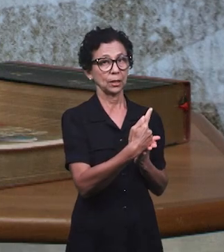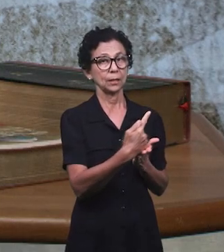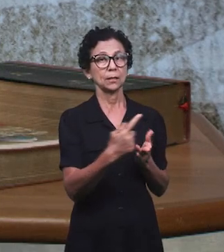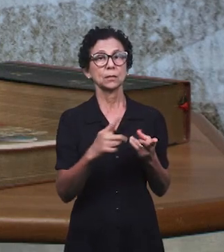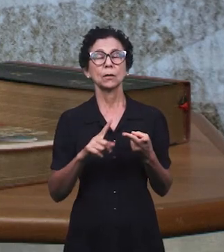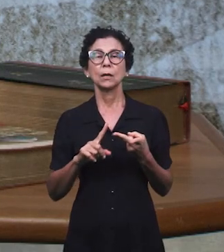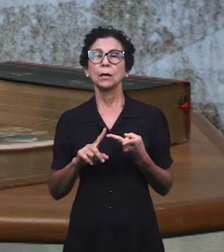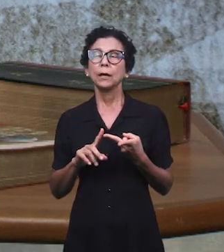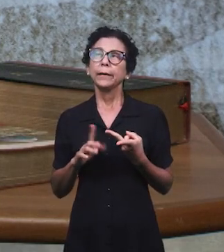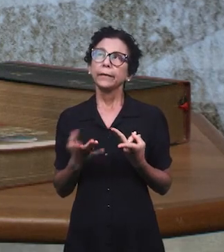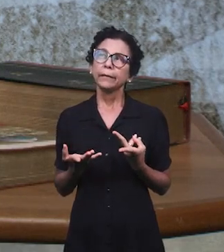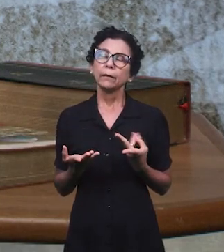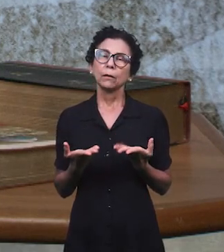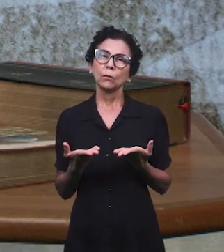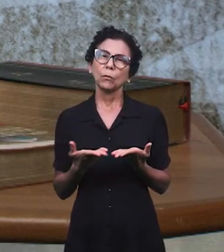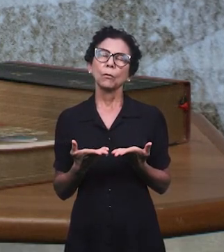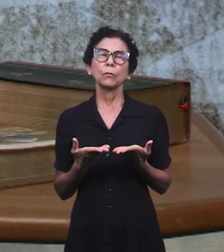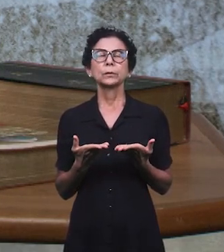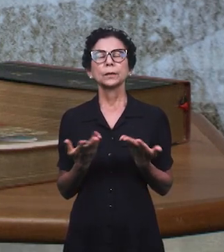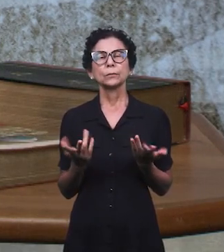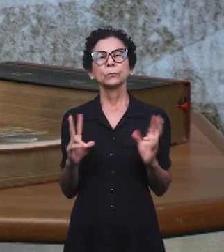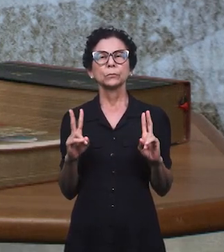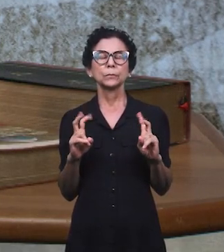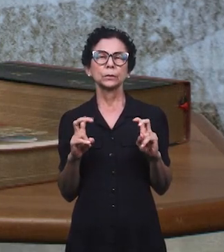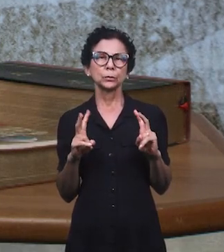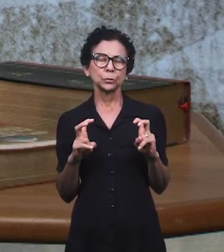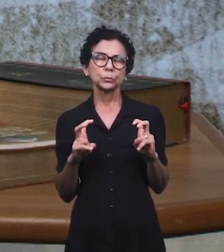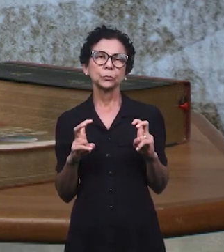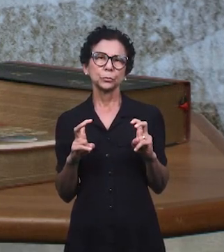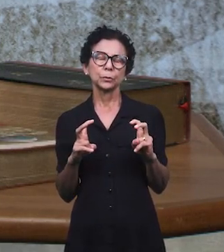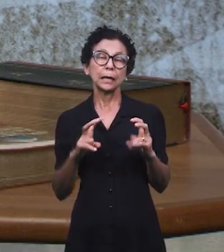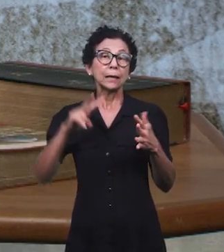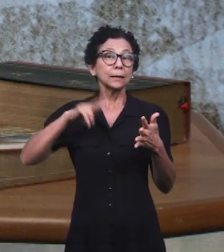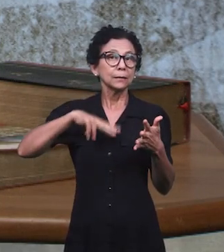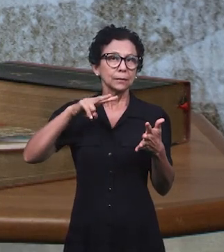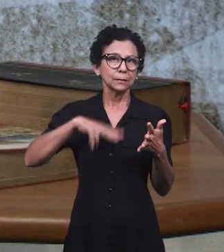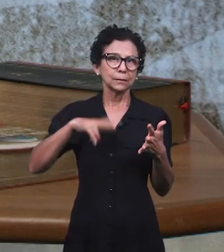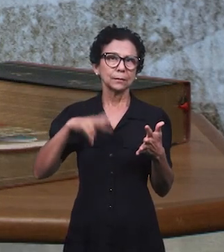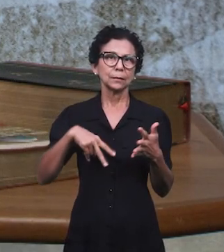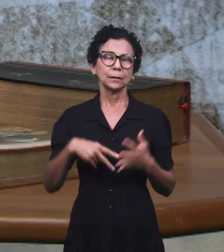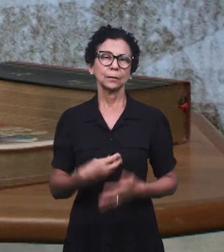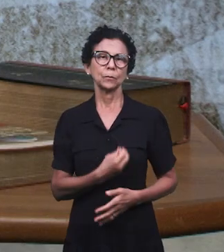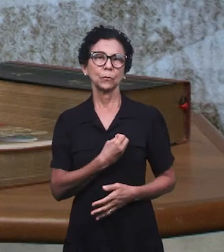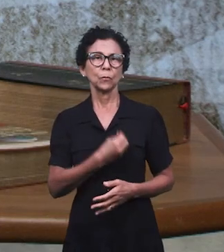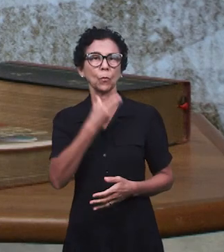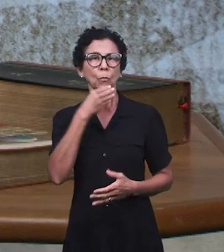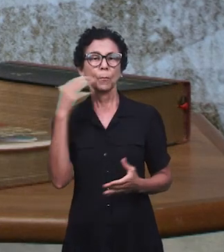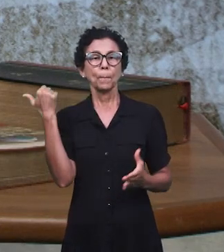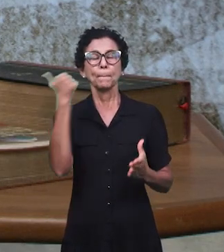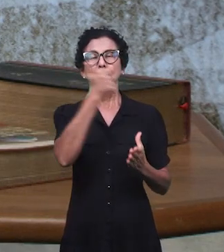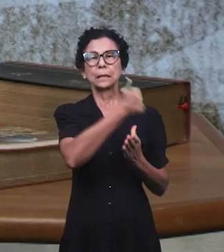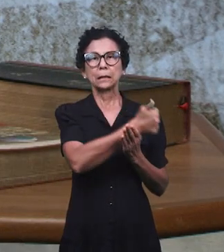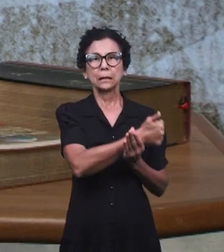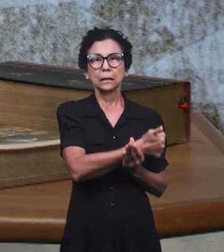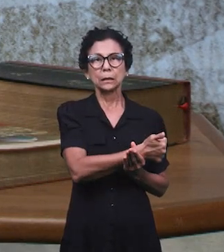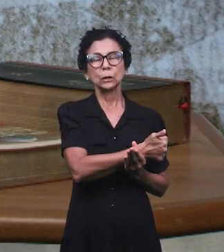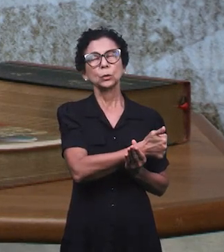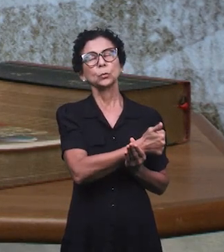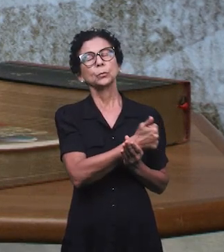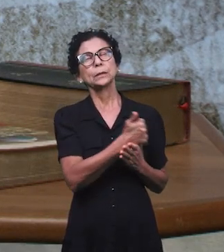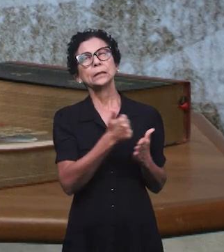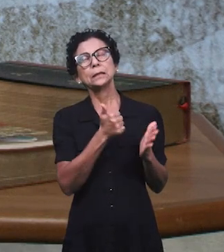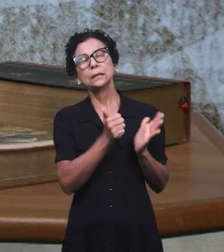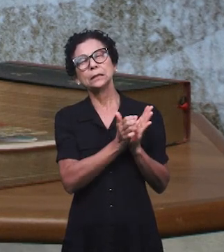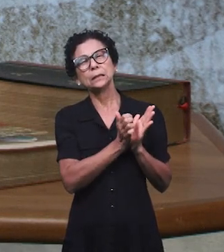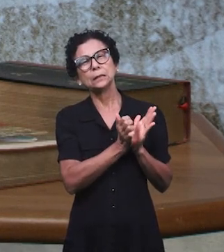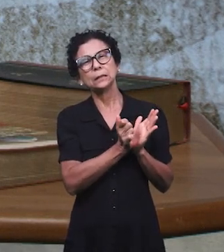estamos falando a respeito, lendo a respeito da vida de Abraão, e já chegamos ao momento em